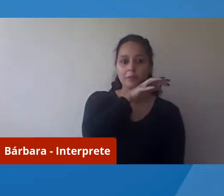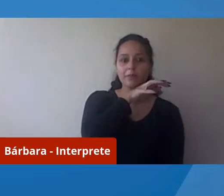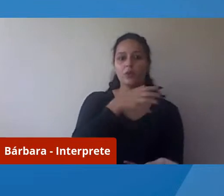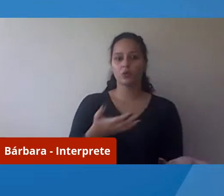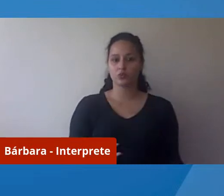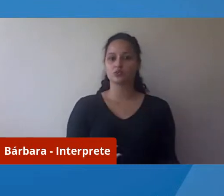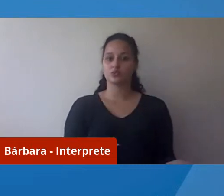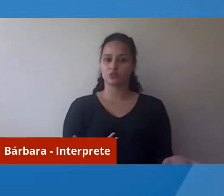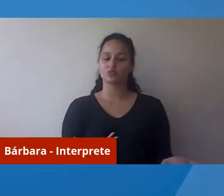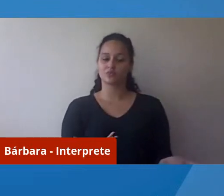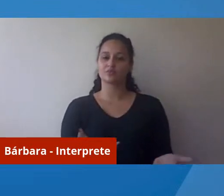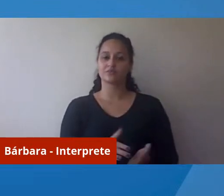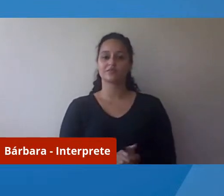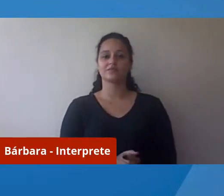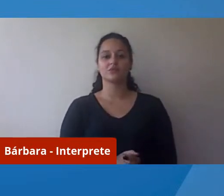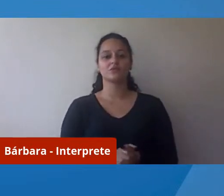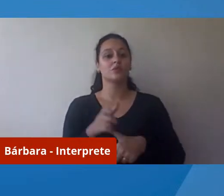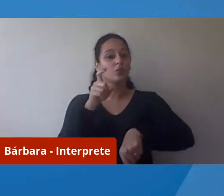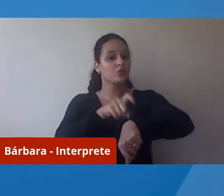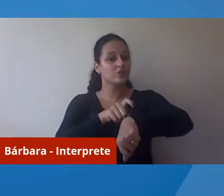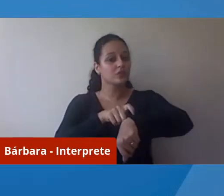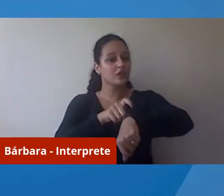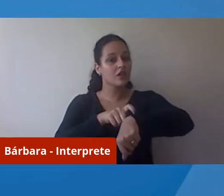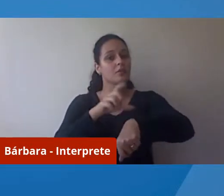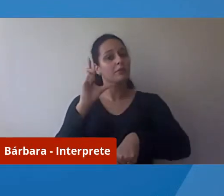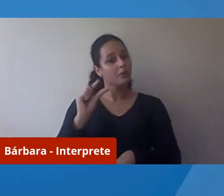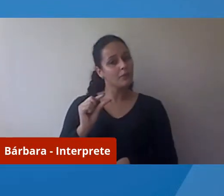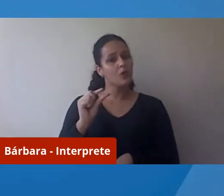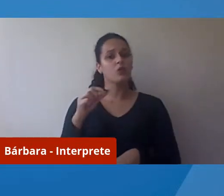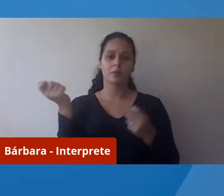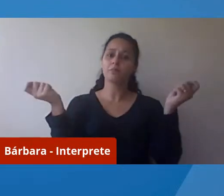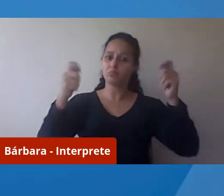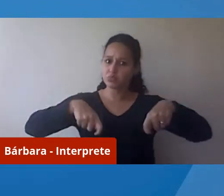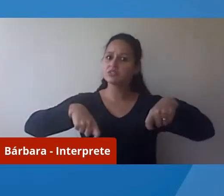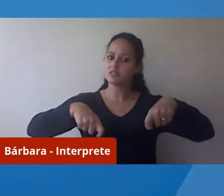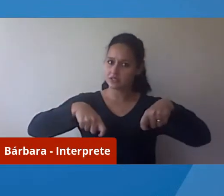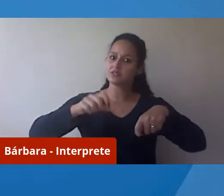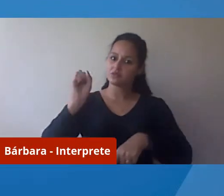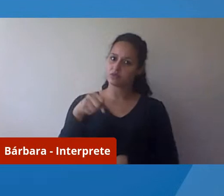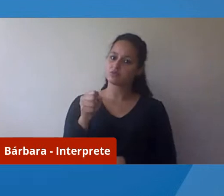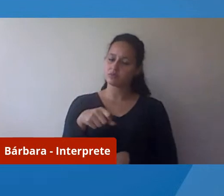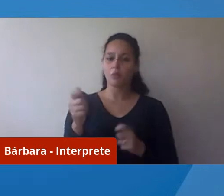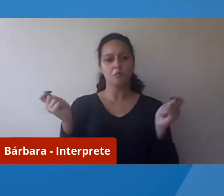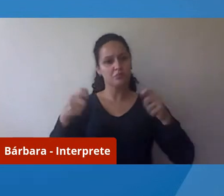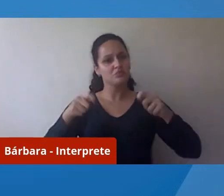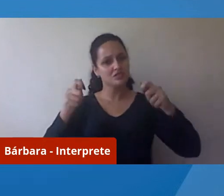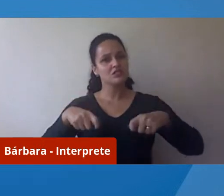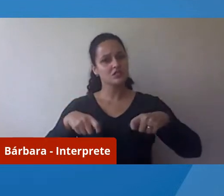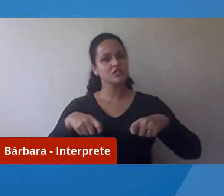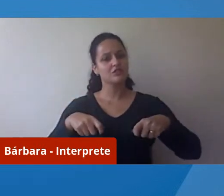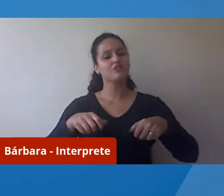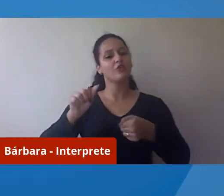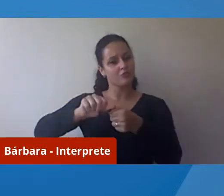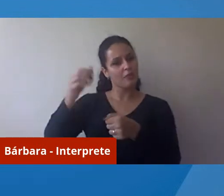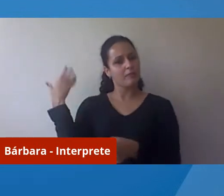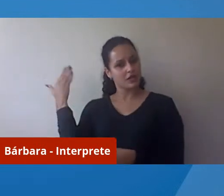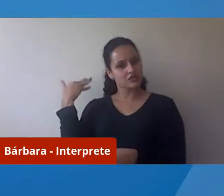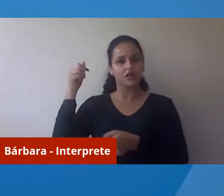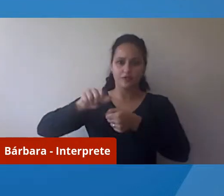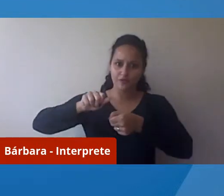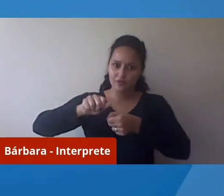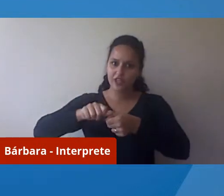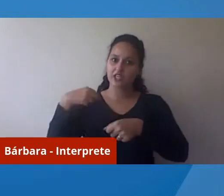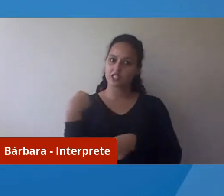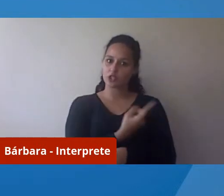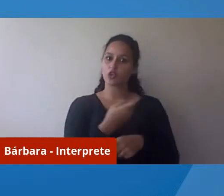Tudo isso em pouco tempo. É possível fazer isso, é possível, foi feito e nós vamos voltar a fazer isso. É